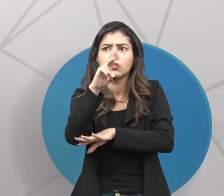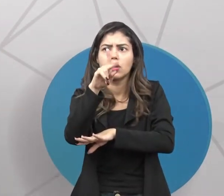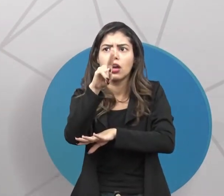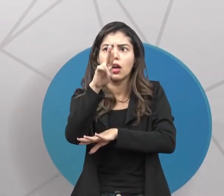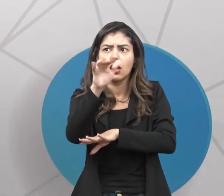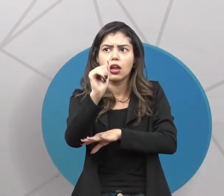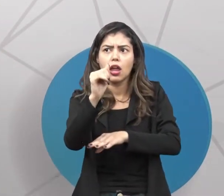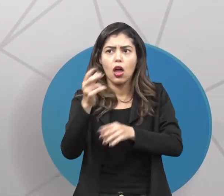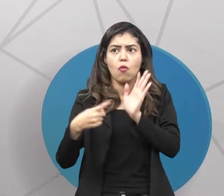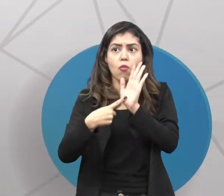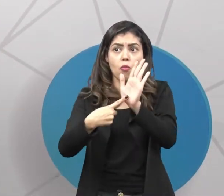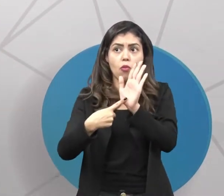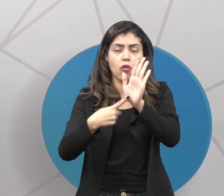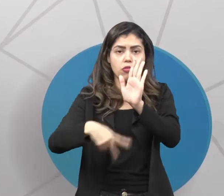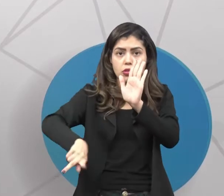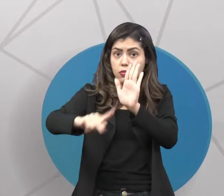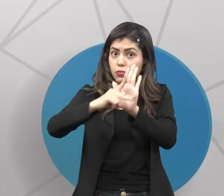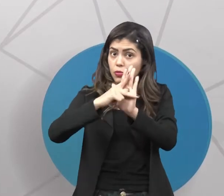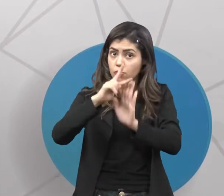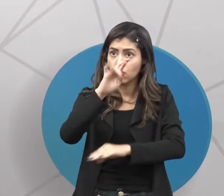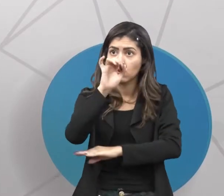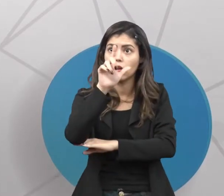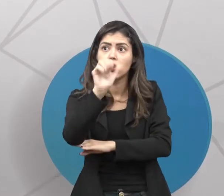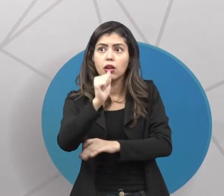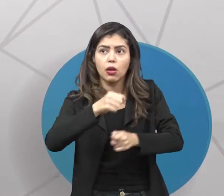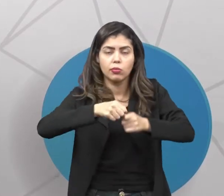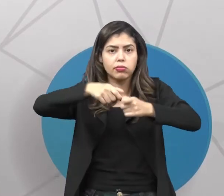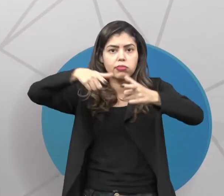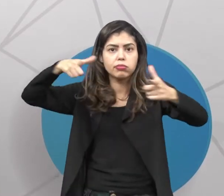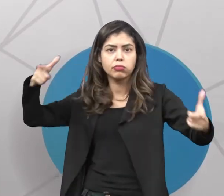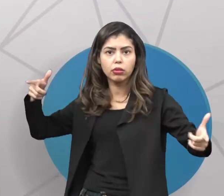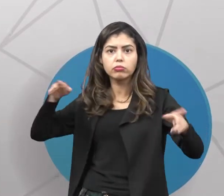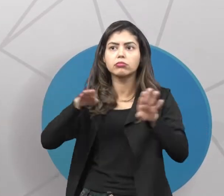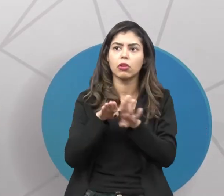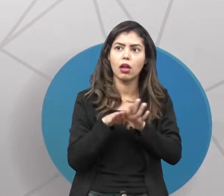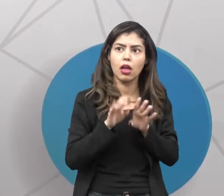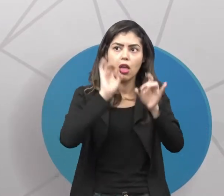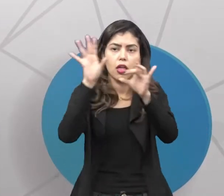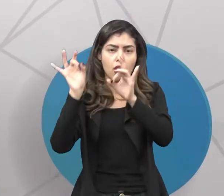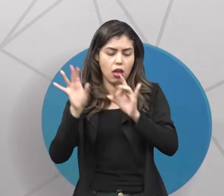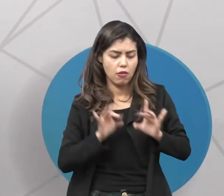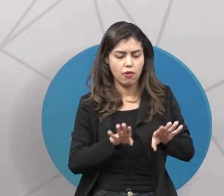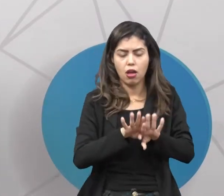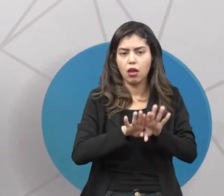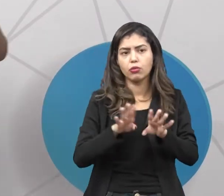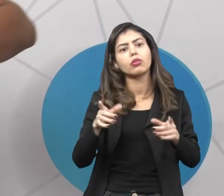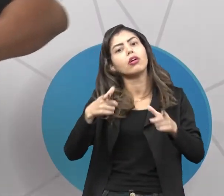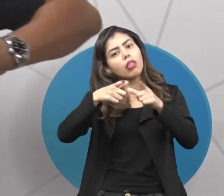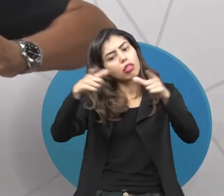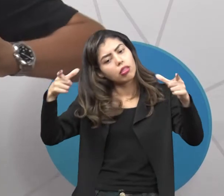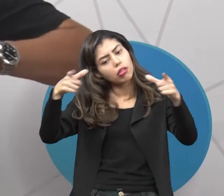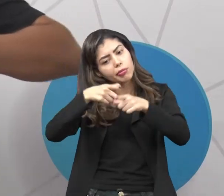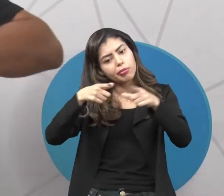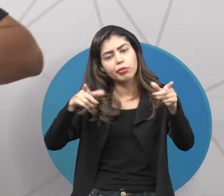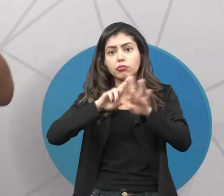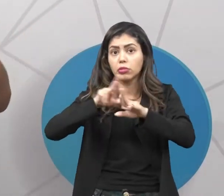corresponde ao modo como as propriedades rurais estão dispersas pelo território e seus respectivos tamanhos, né? Isso